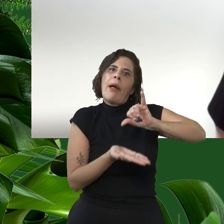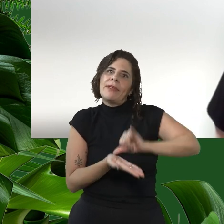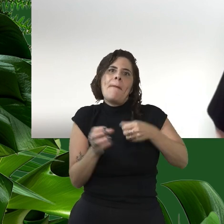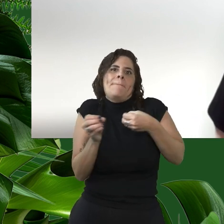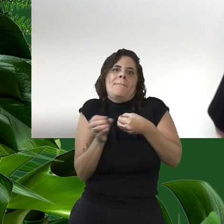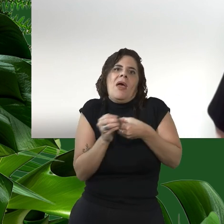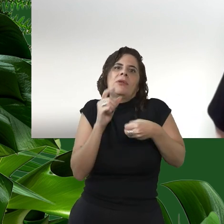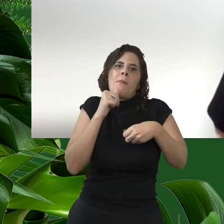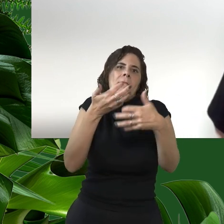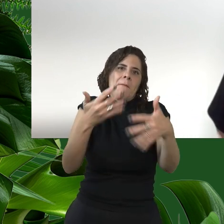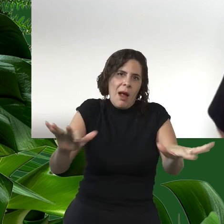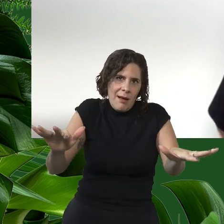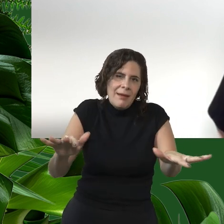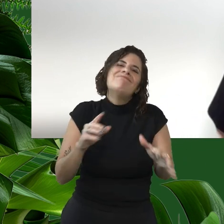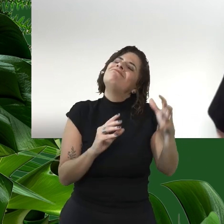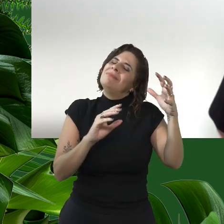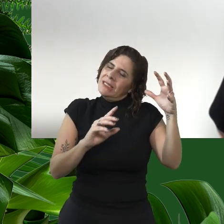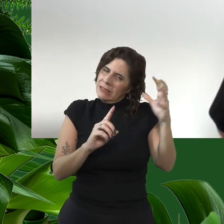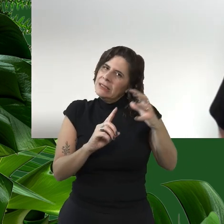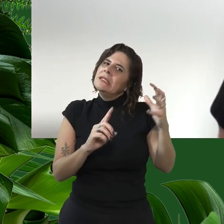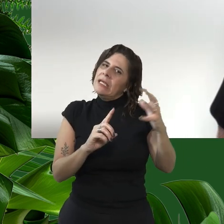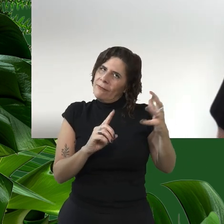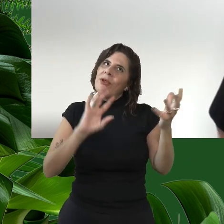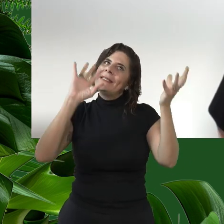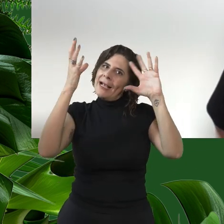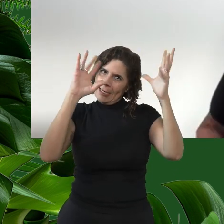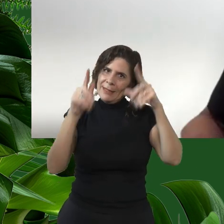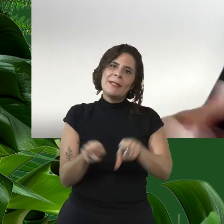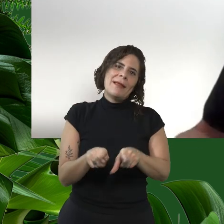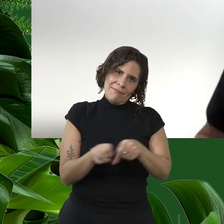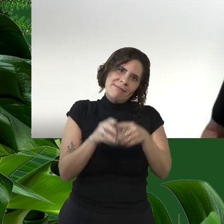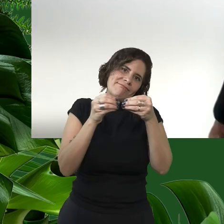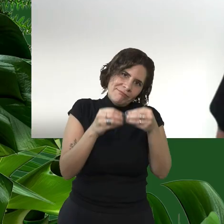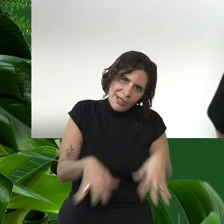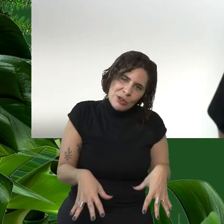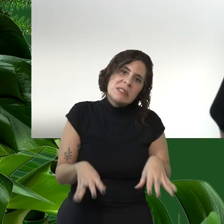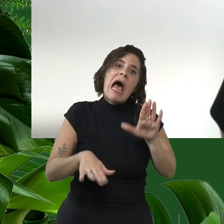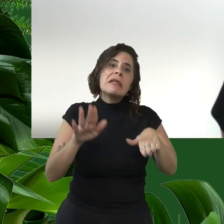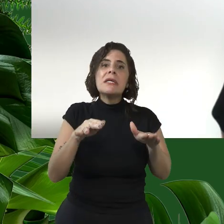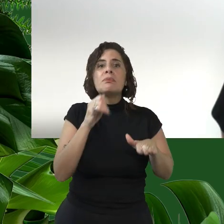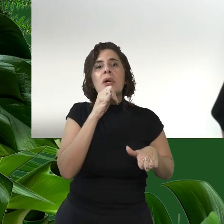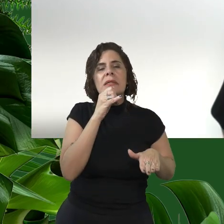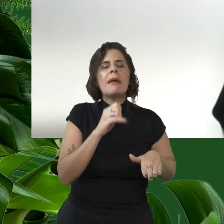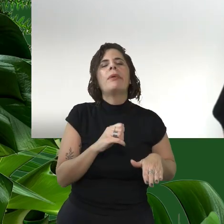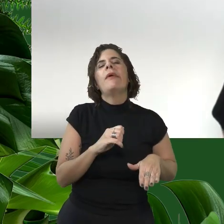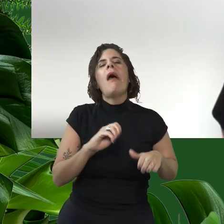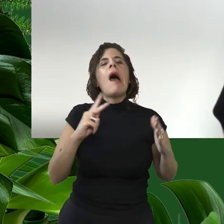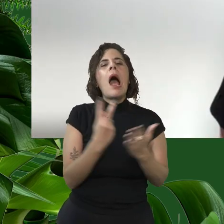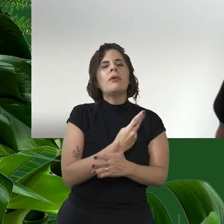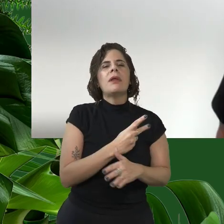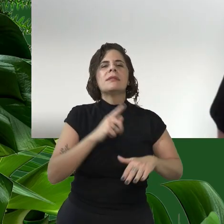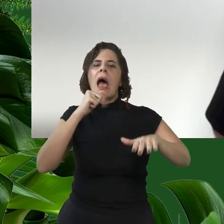que sofre também bastante influência aí das mudanças climáticas, tem perda de território por erosão costeira, tem